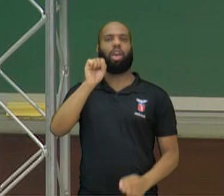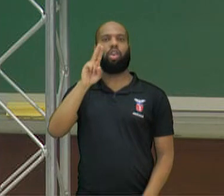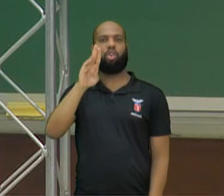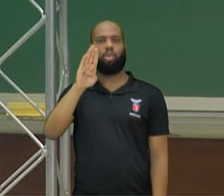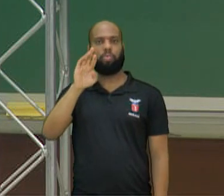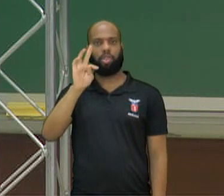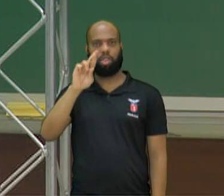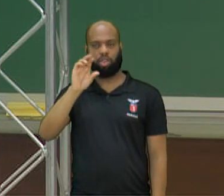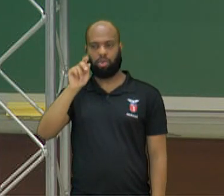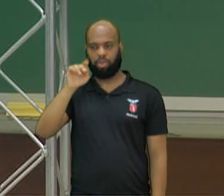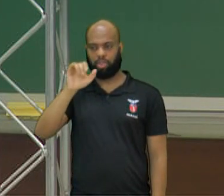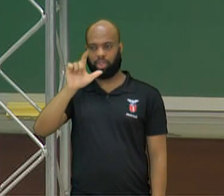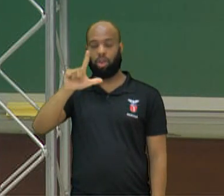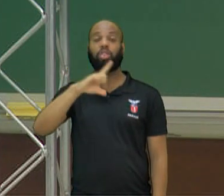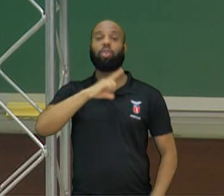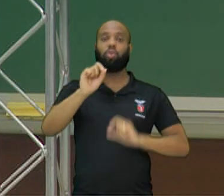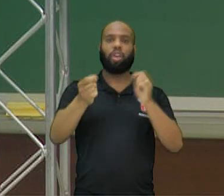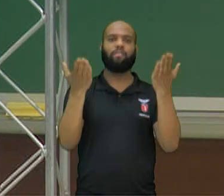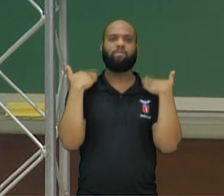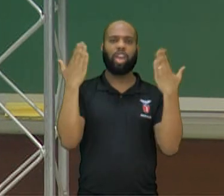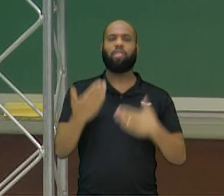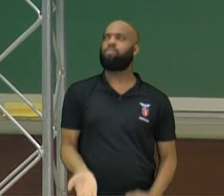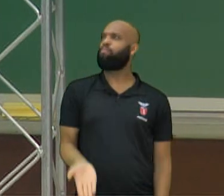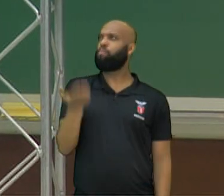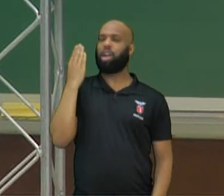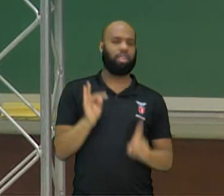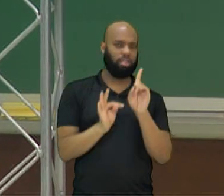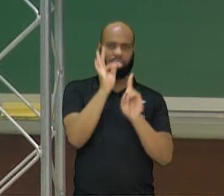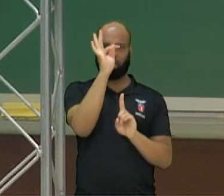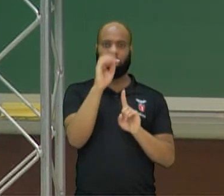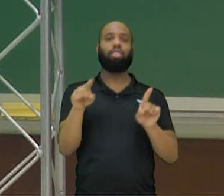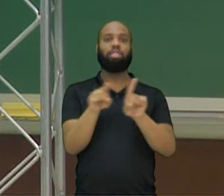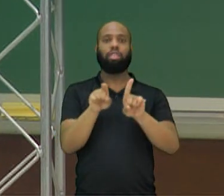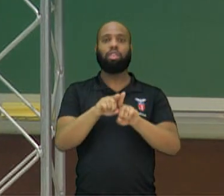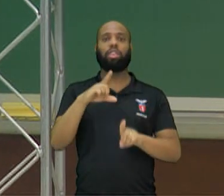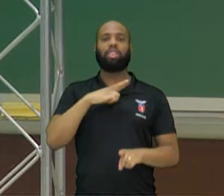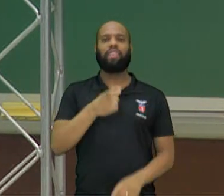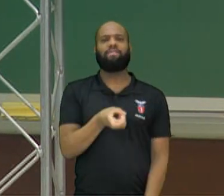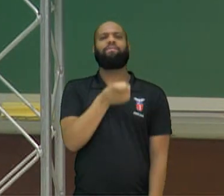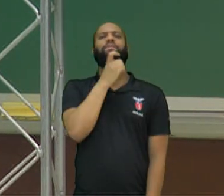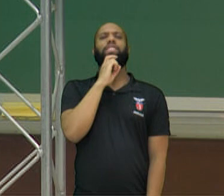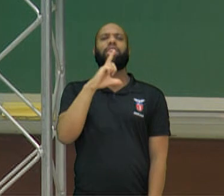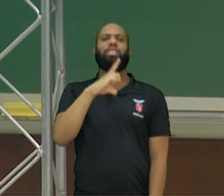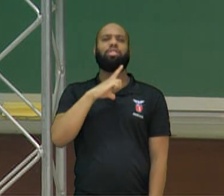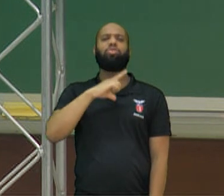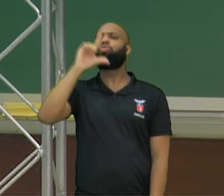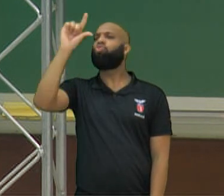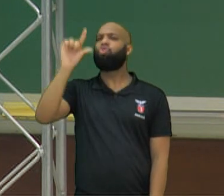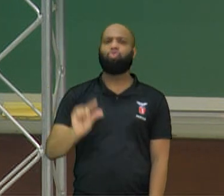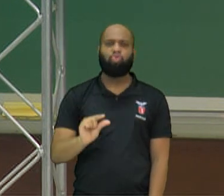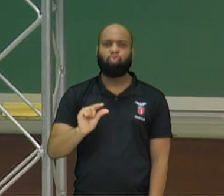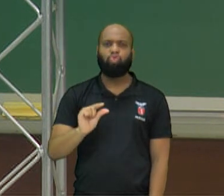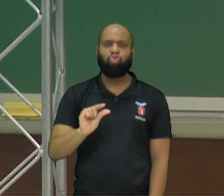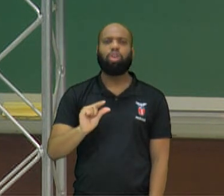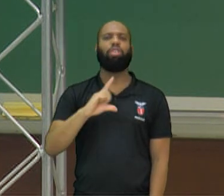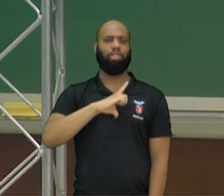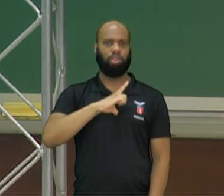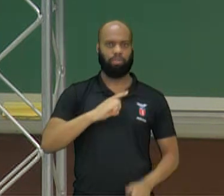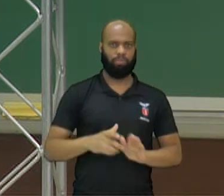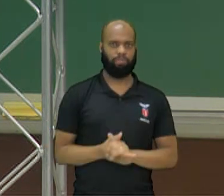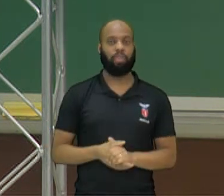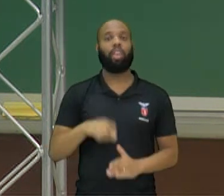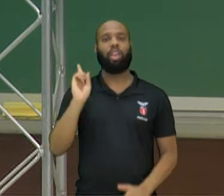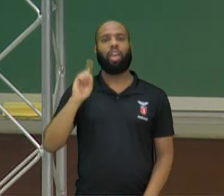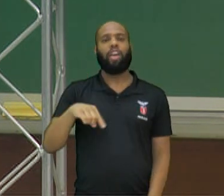ter verões com temperaturas extremamente elevadas e nós também vamos ter invernos que apresentam temperaturas bastante baixas.